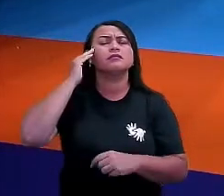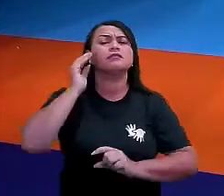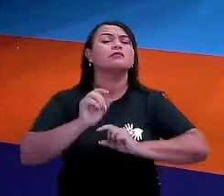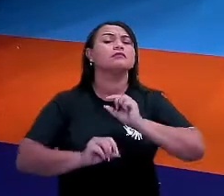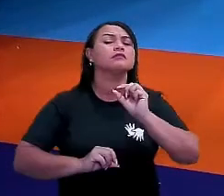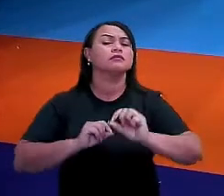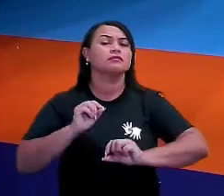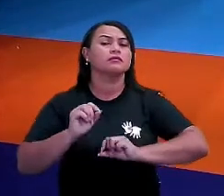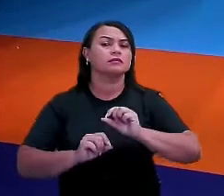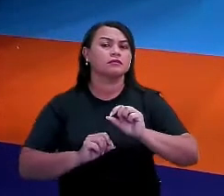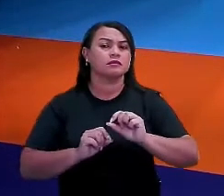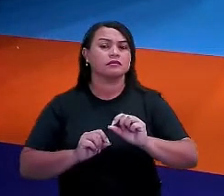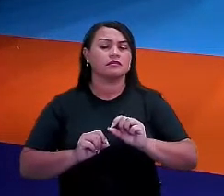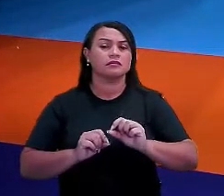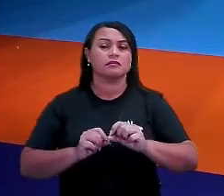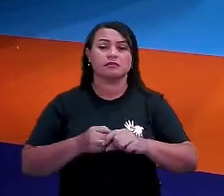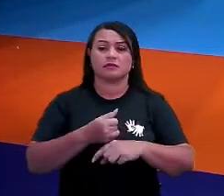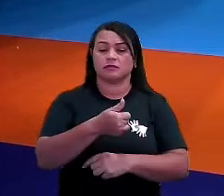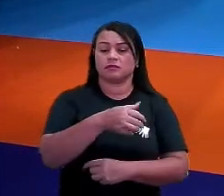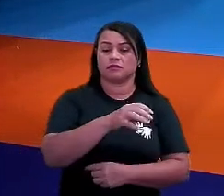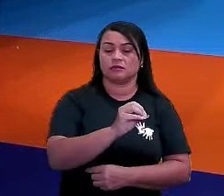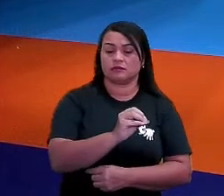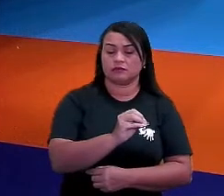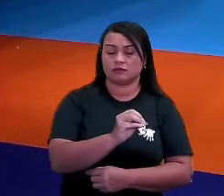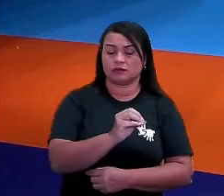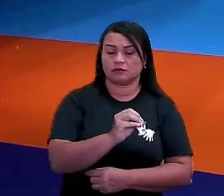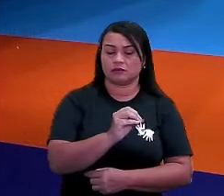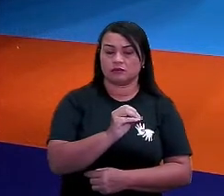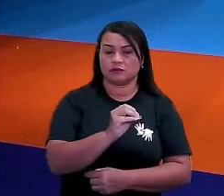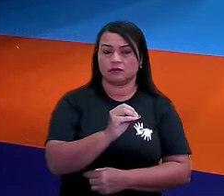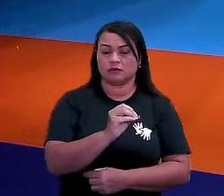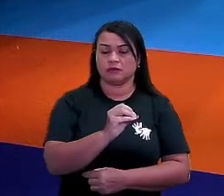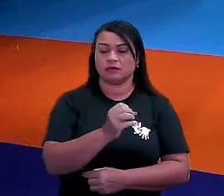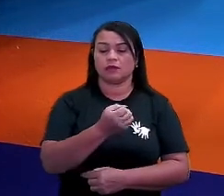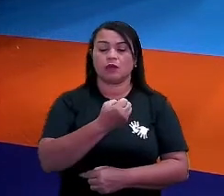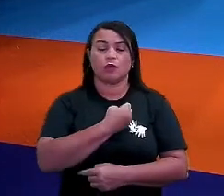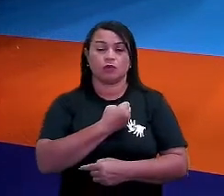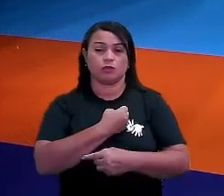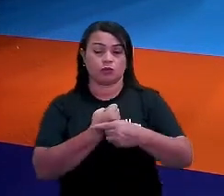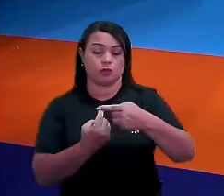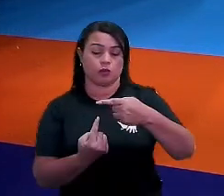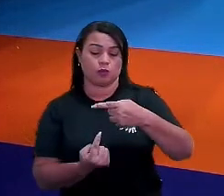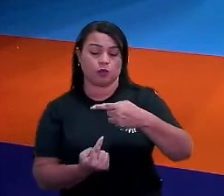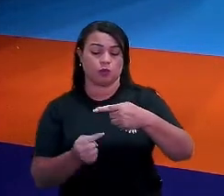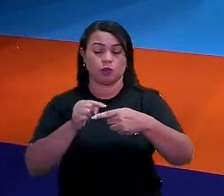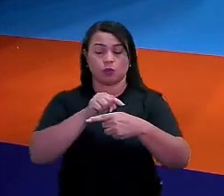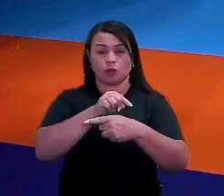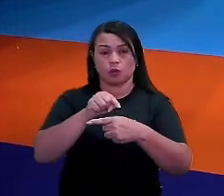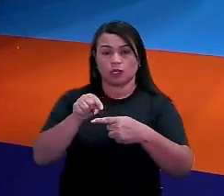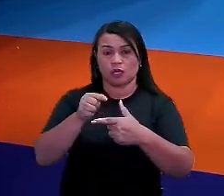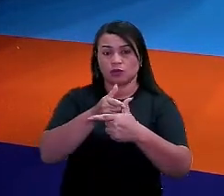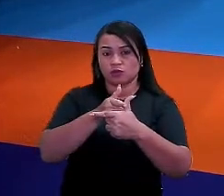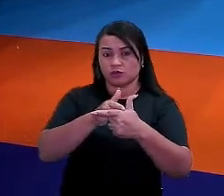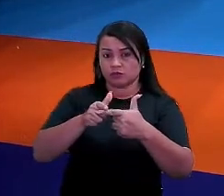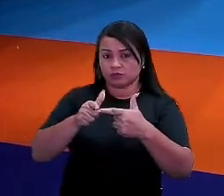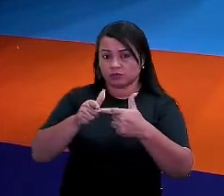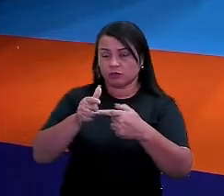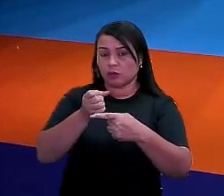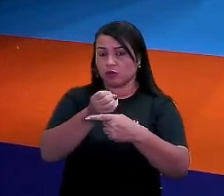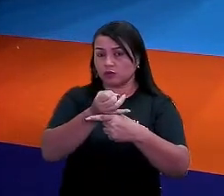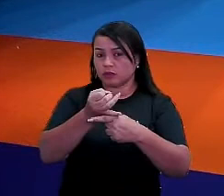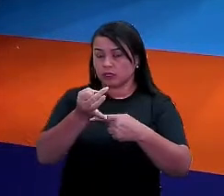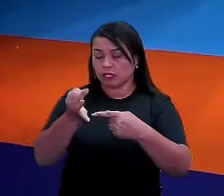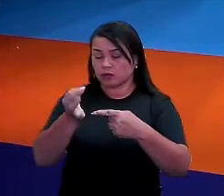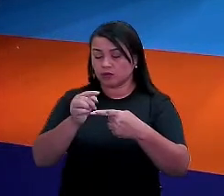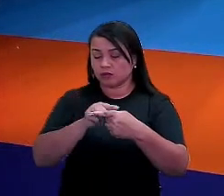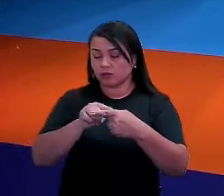aqui? Se eu pegar o 10 e colocar o 1 embaixo, né? Coloco o traço da fração e